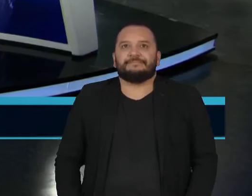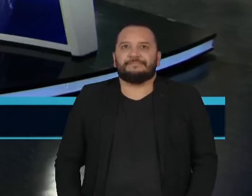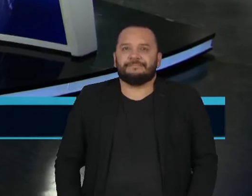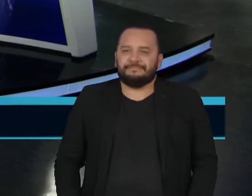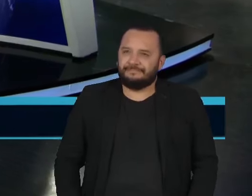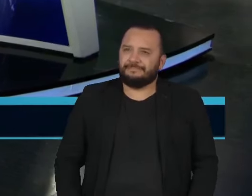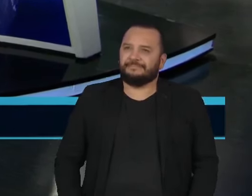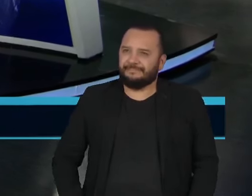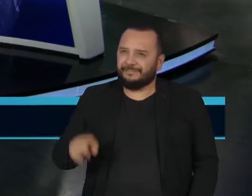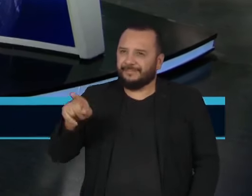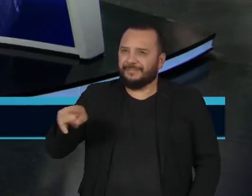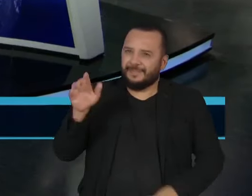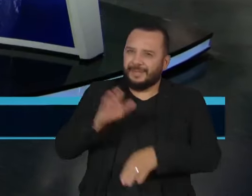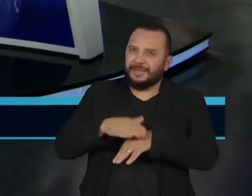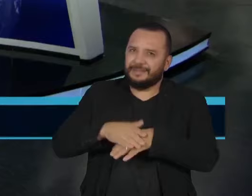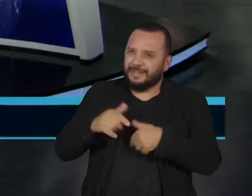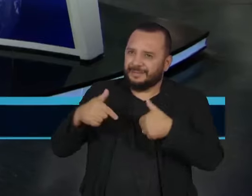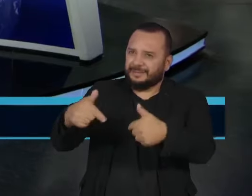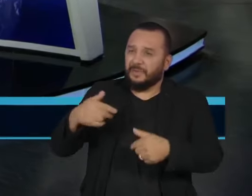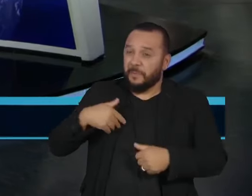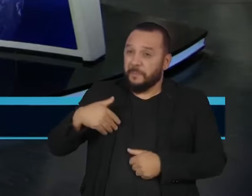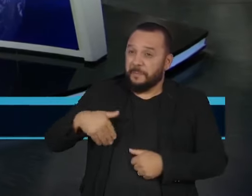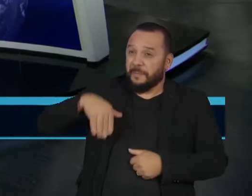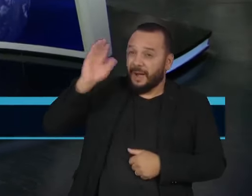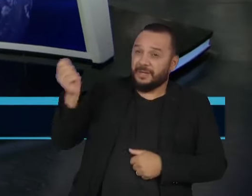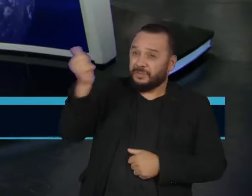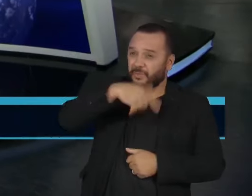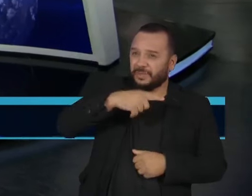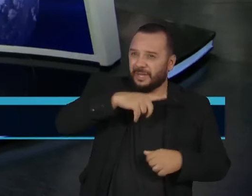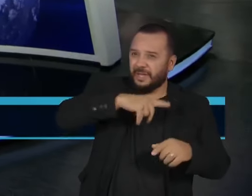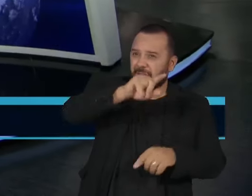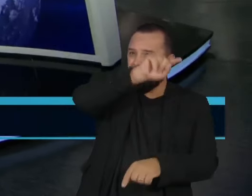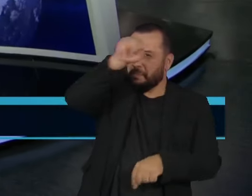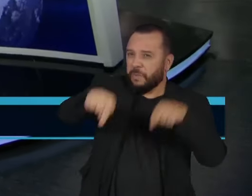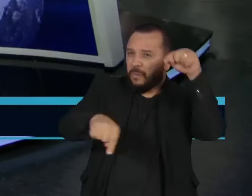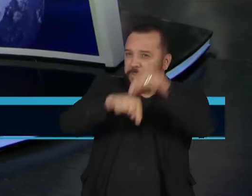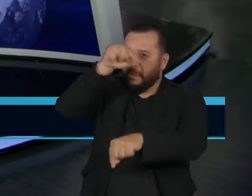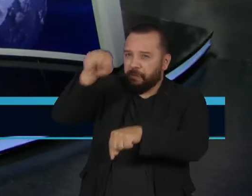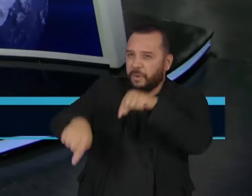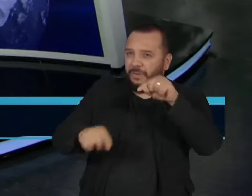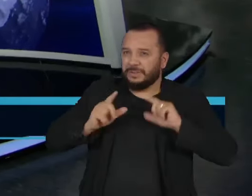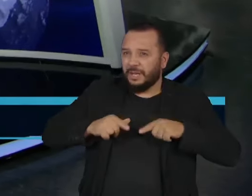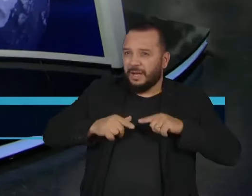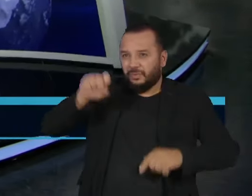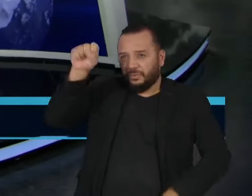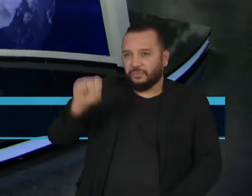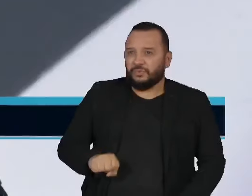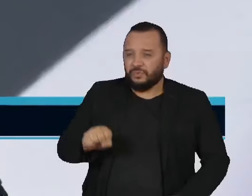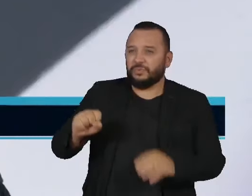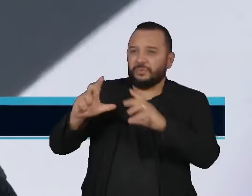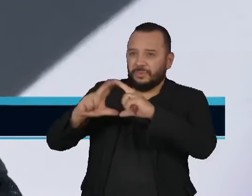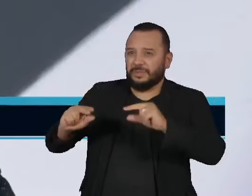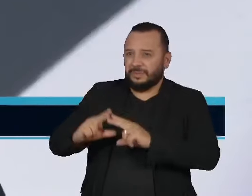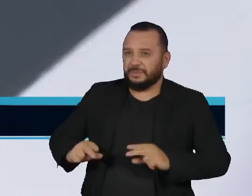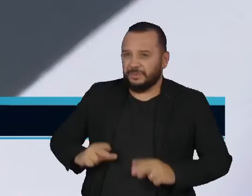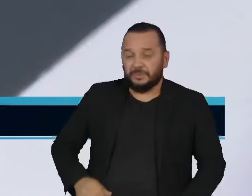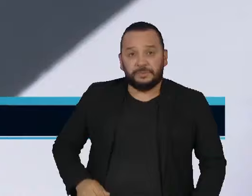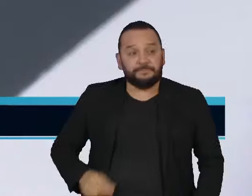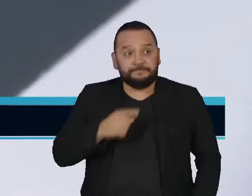pode ter um impacto maior do que os bombardeios israelenses contra o sul do Líbano ao longo do último ano? Acho que essa ação